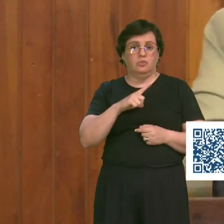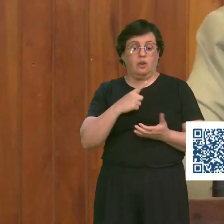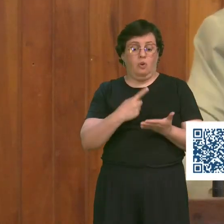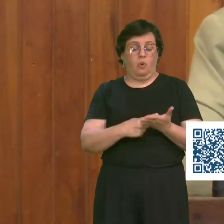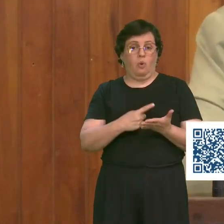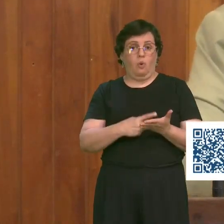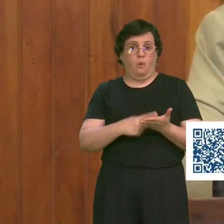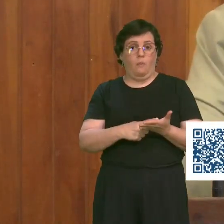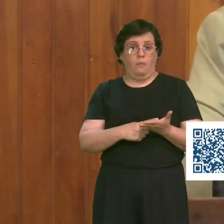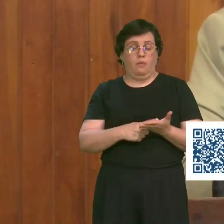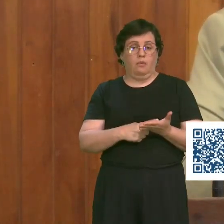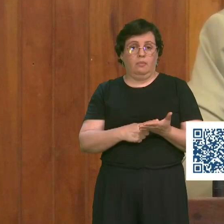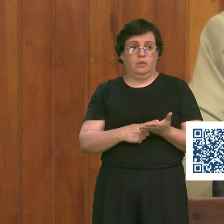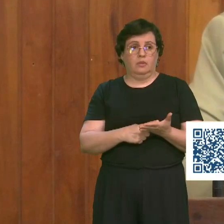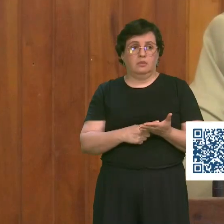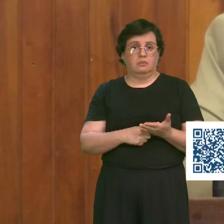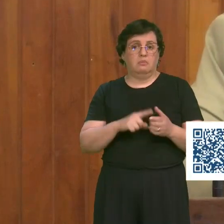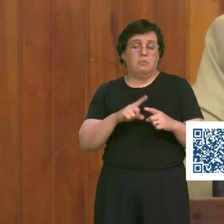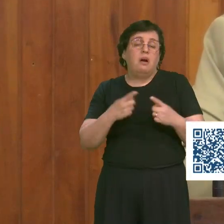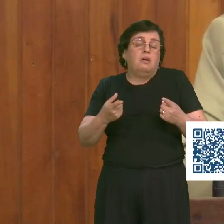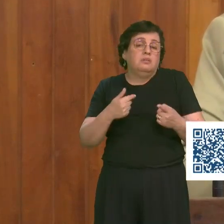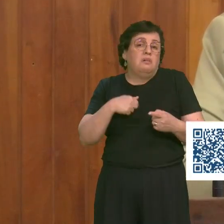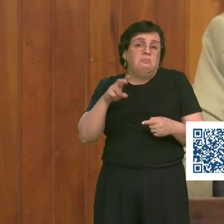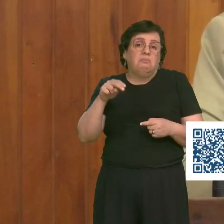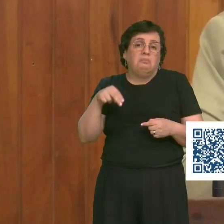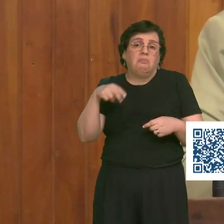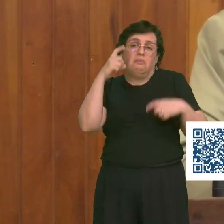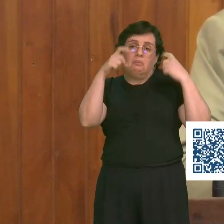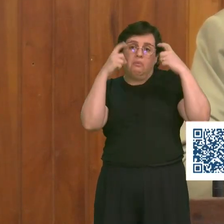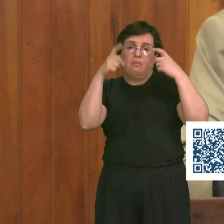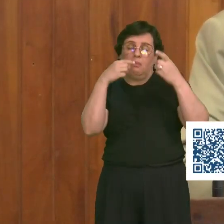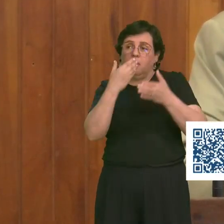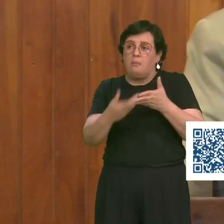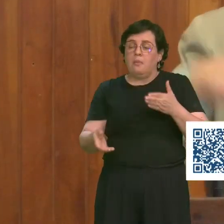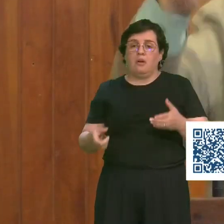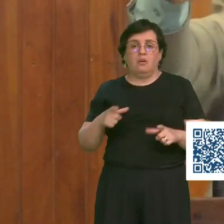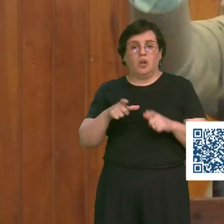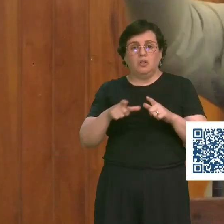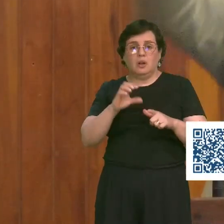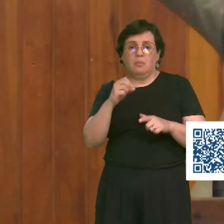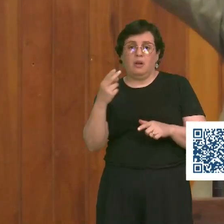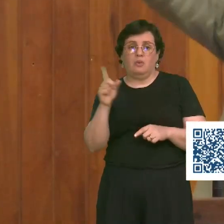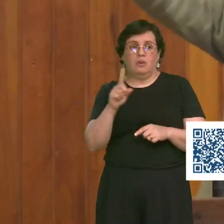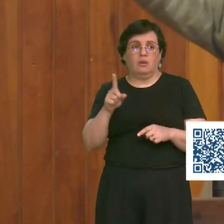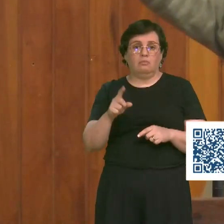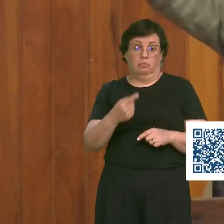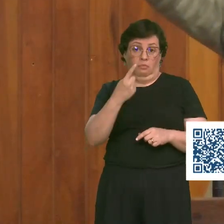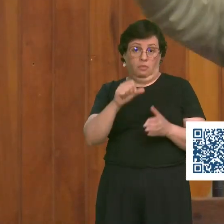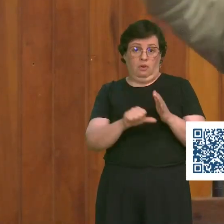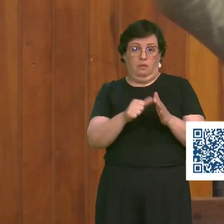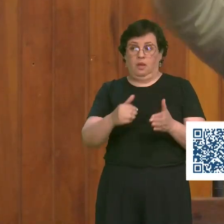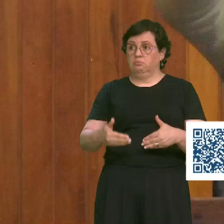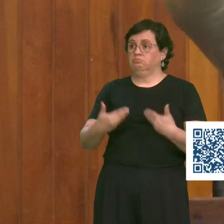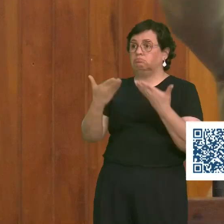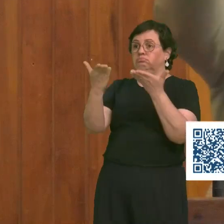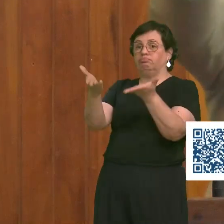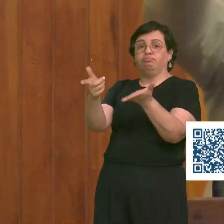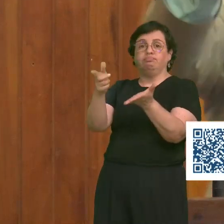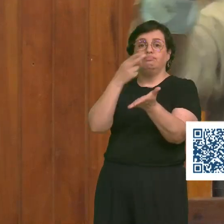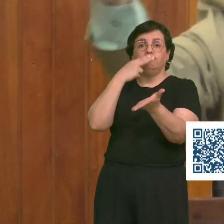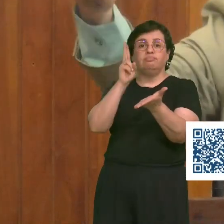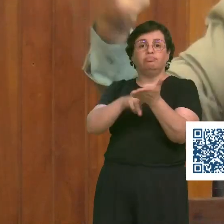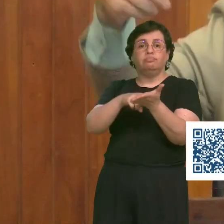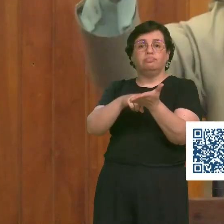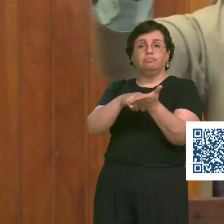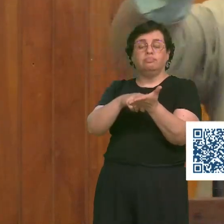um compromisso partidário e tinham medo mas eu também nunca me preocupei e Perdeu o emprego não uma vez entreguei a minha carta de